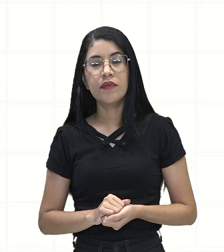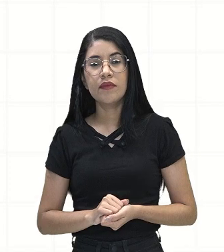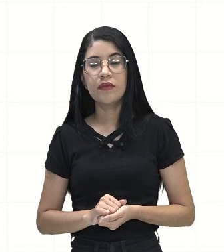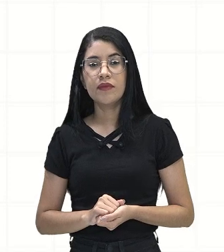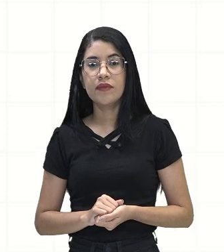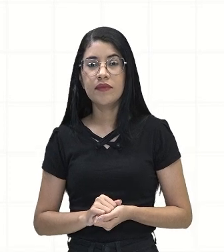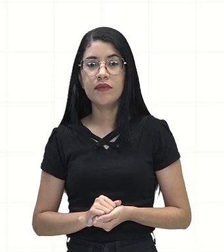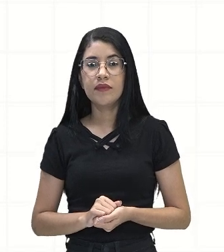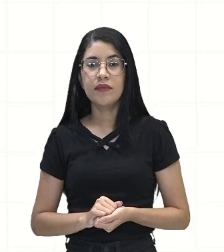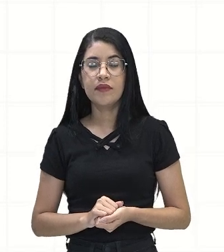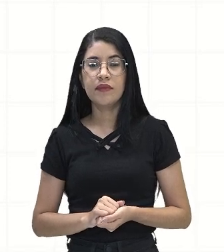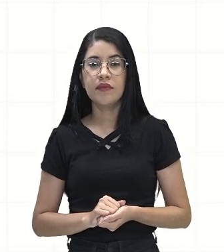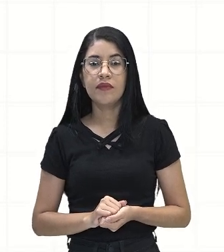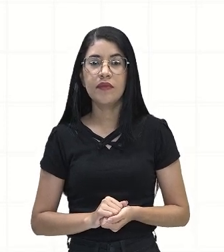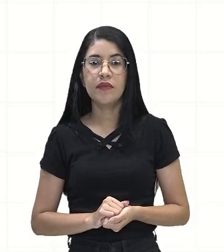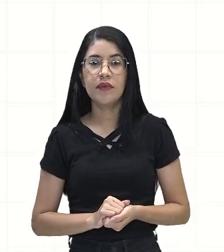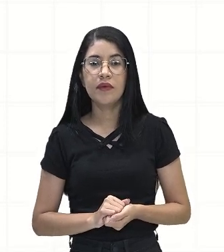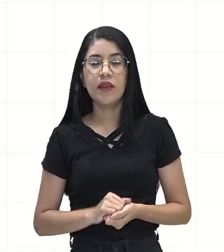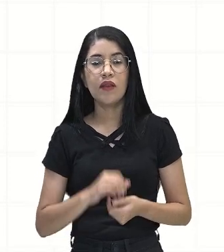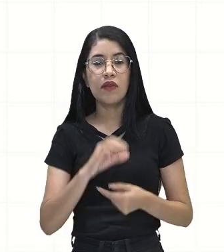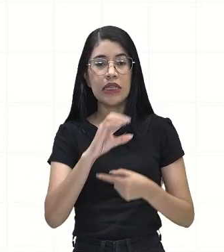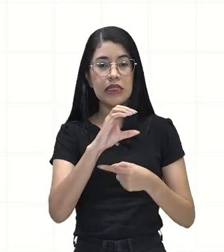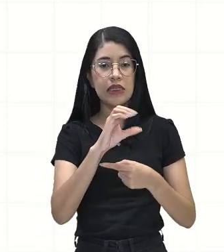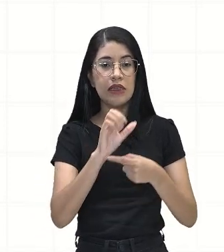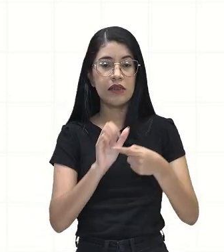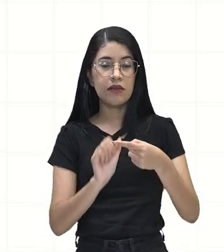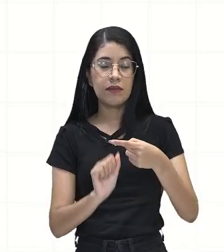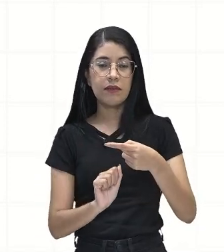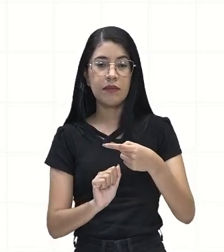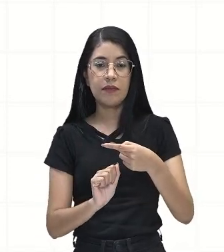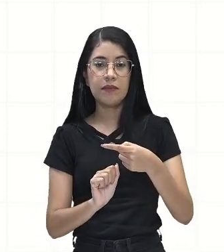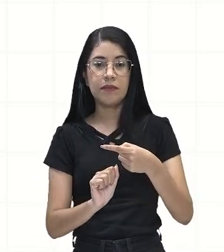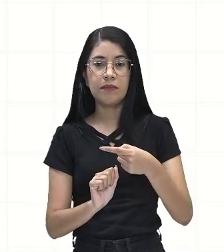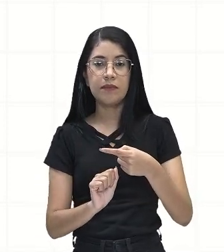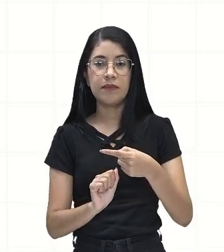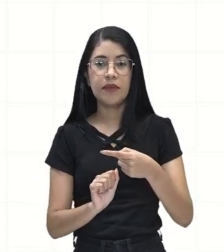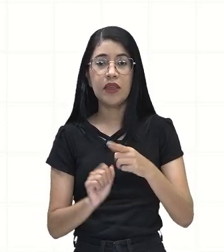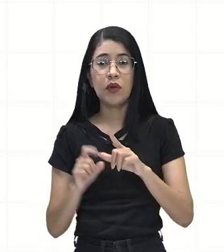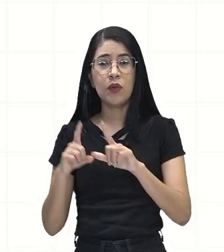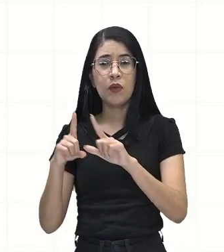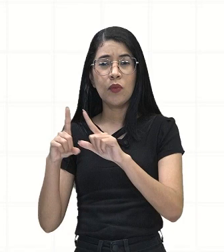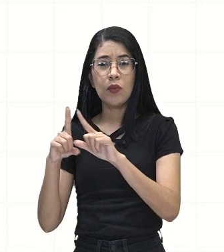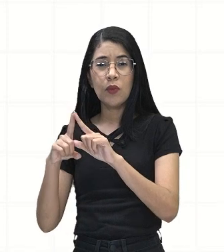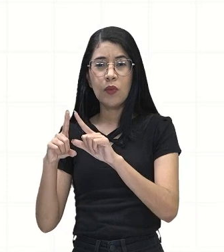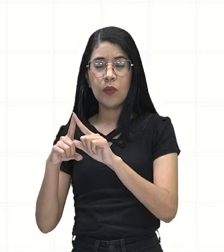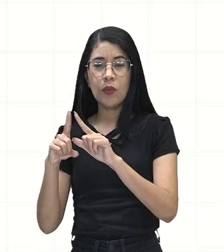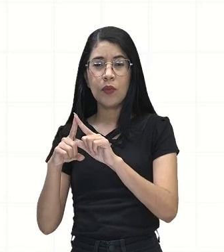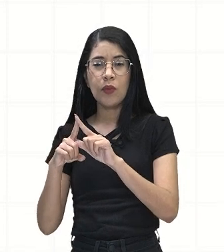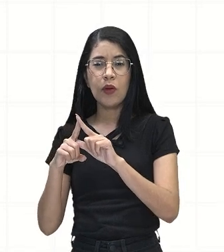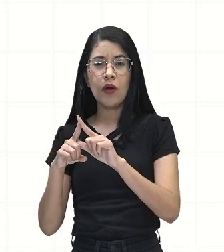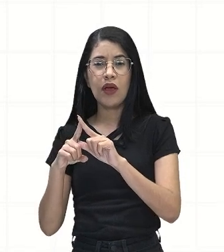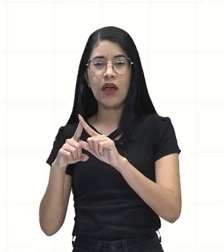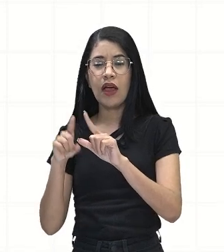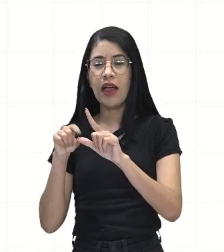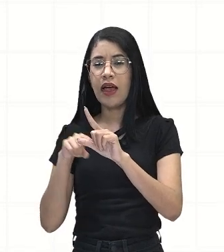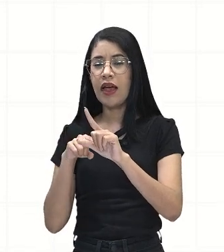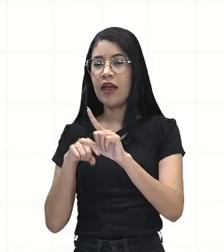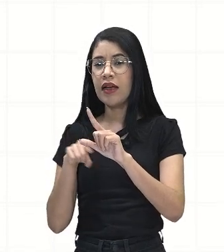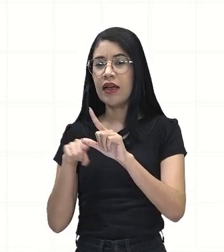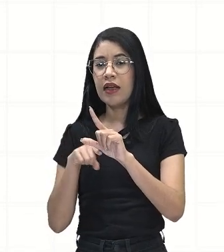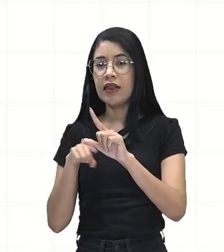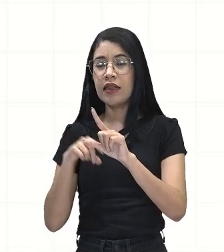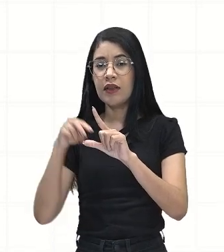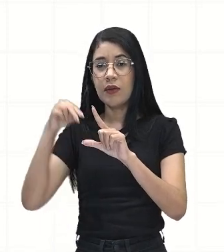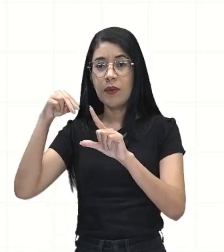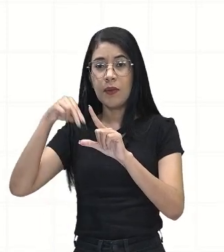C está para A. Assim como, olhando no triângulo menor, quem vai ser o cateto agora vai ser